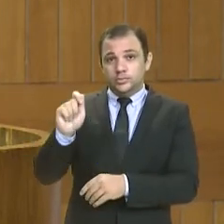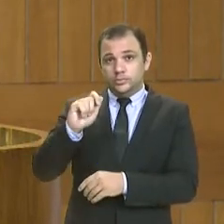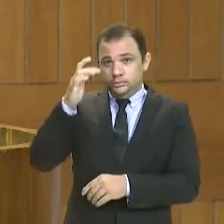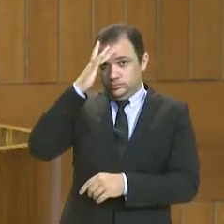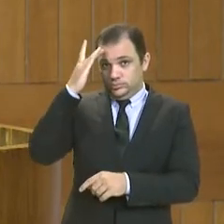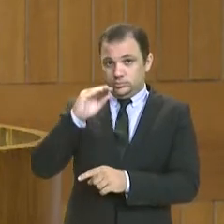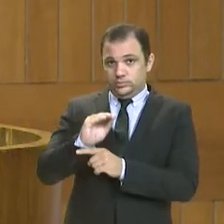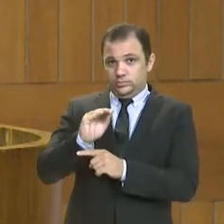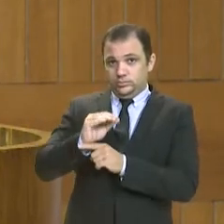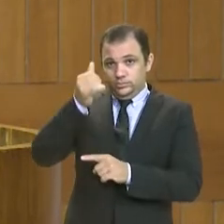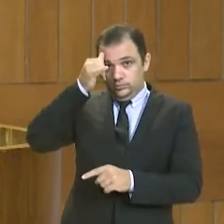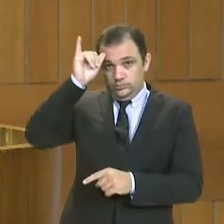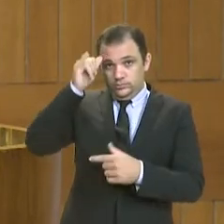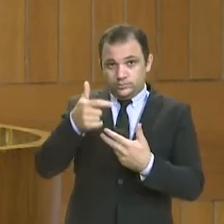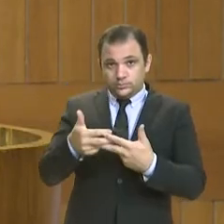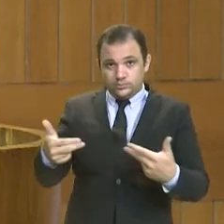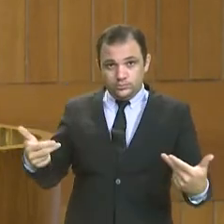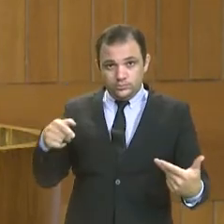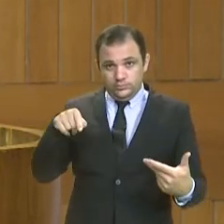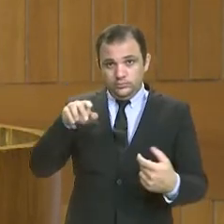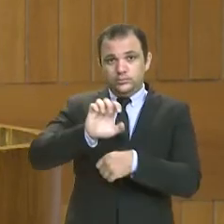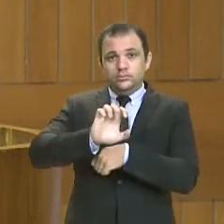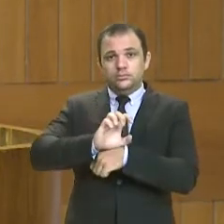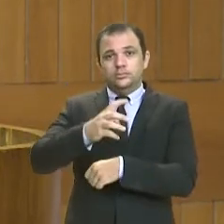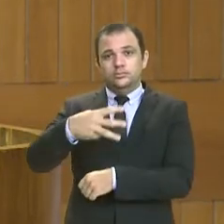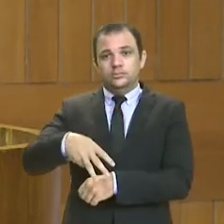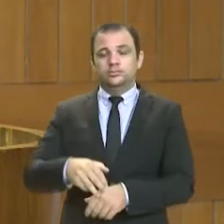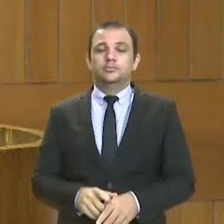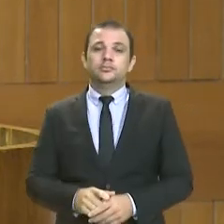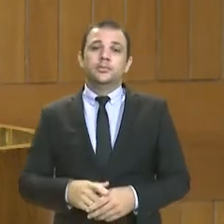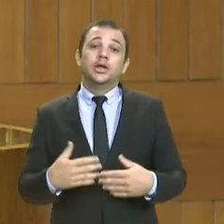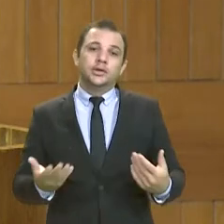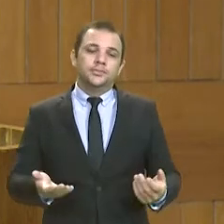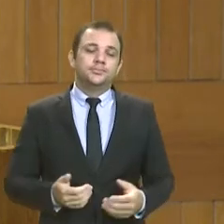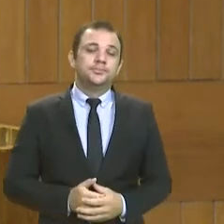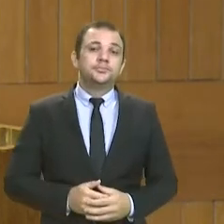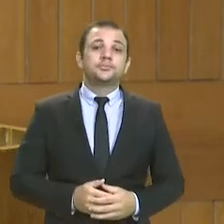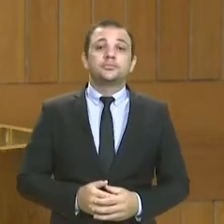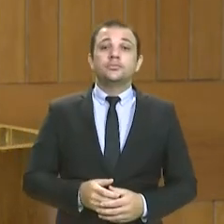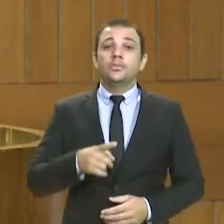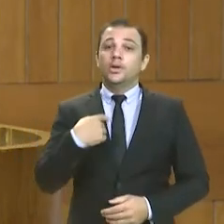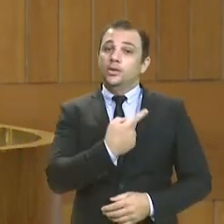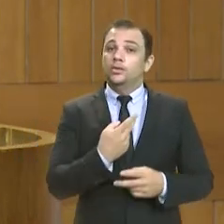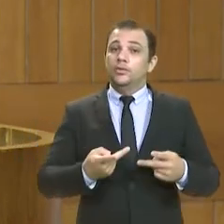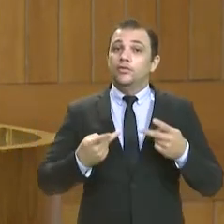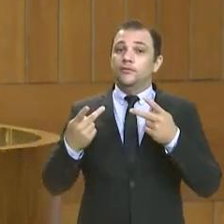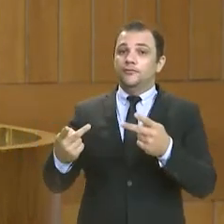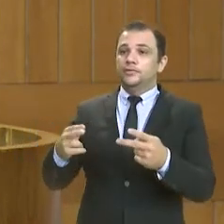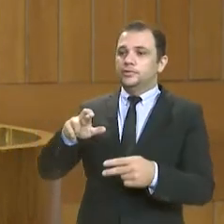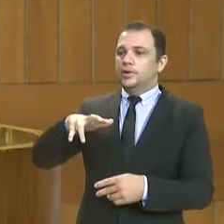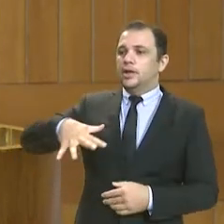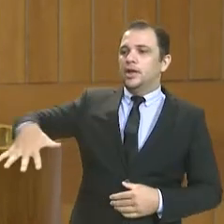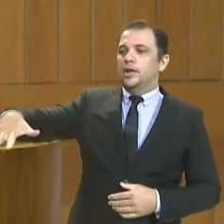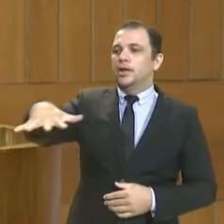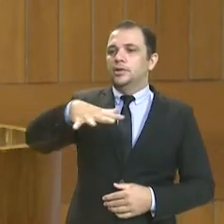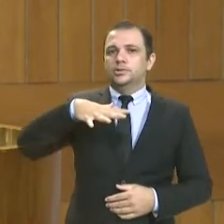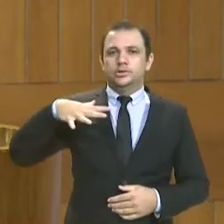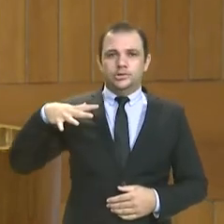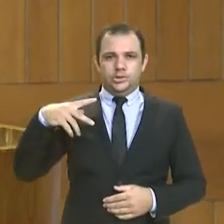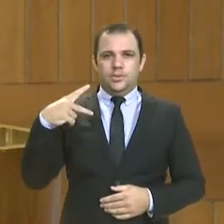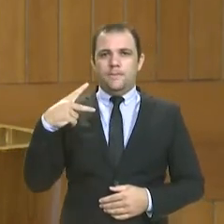de Gado, dos Criadores do Estado do Maranhão. Enfim, visitamos o Parque Independência, vimos que realmente